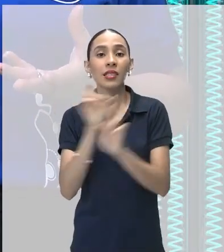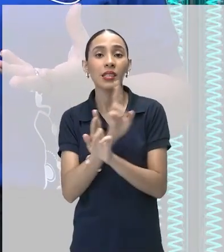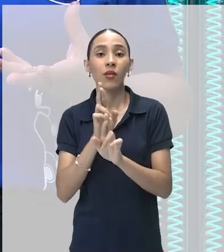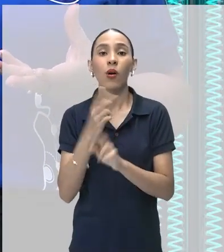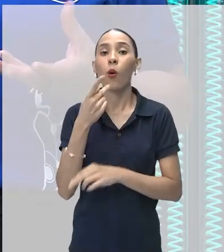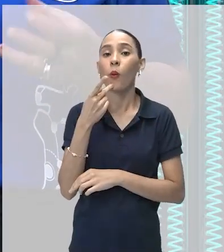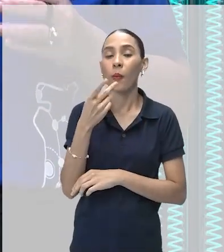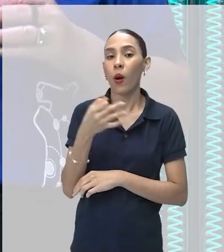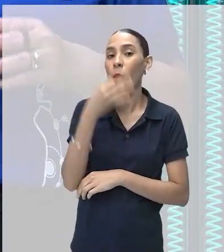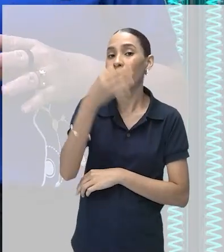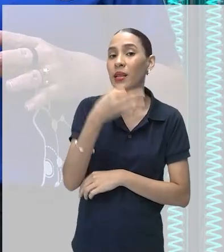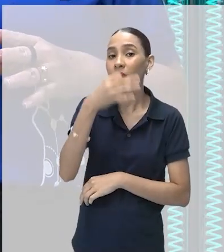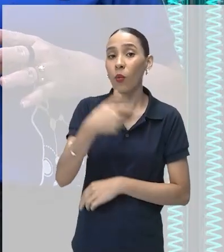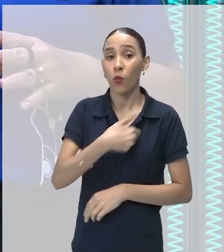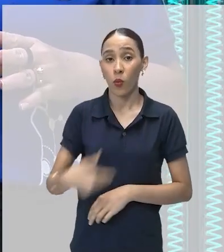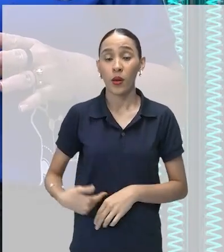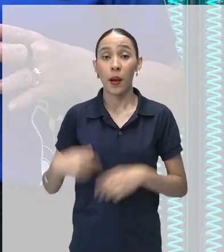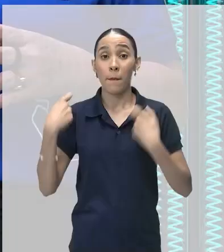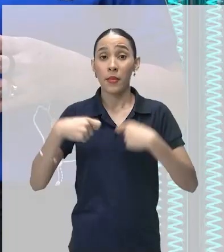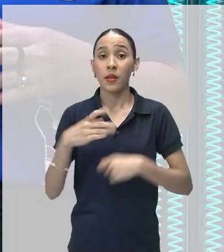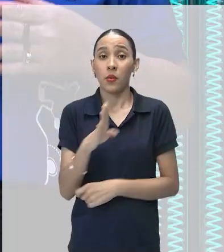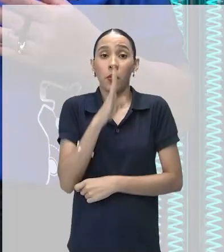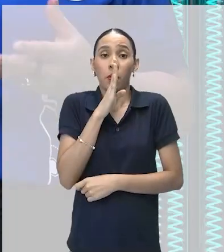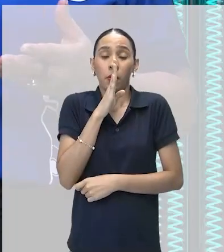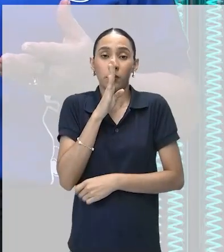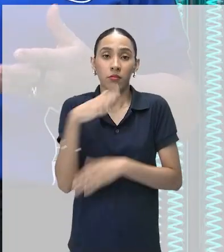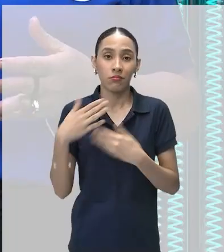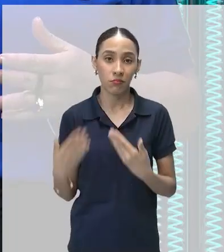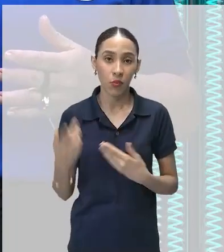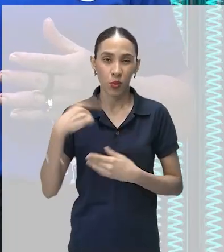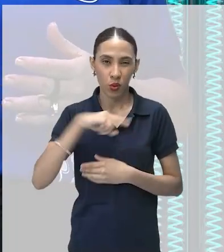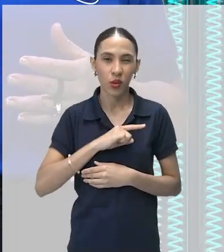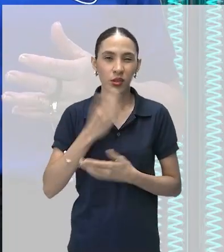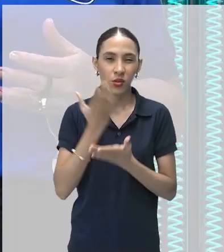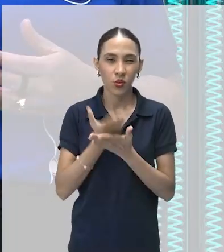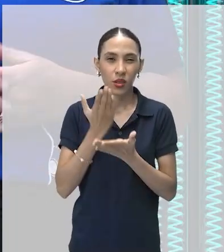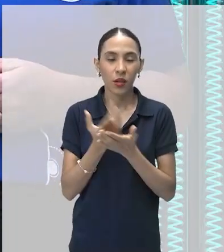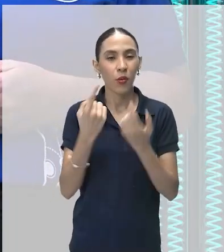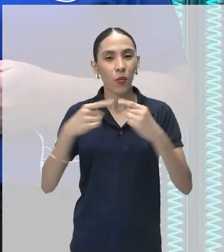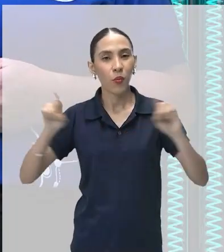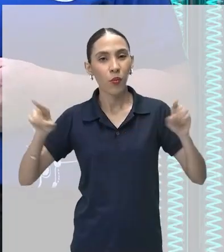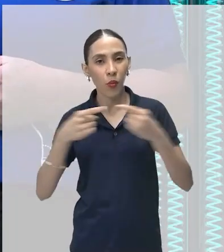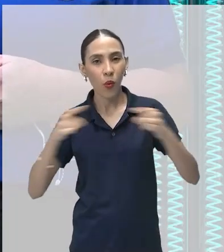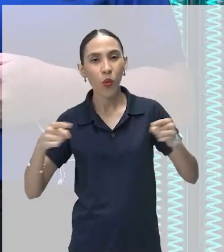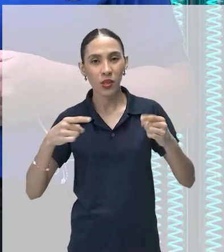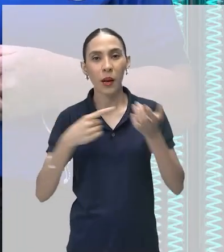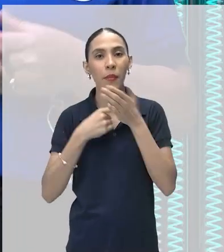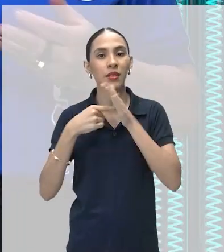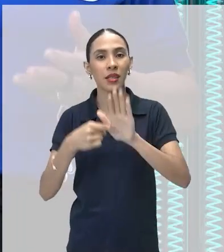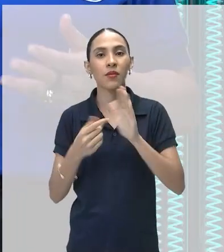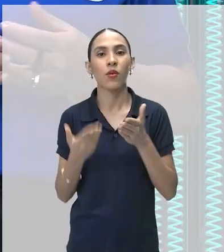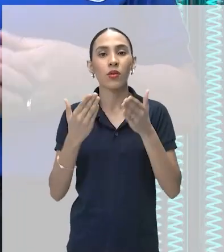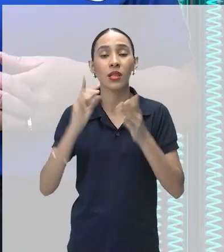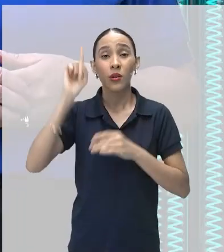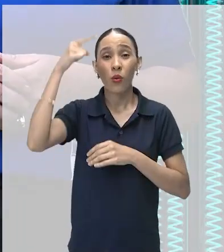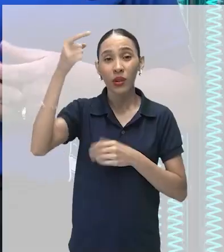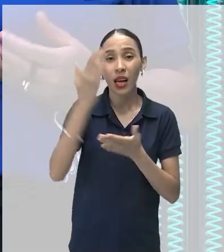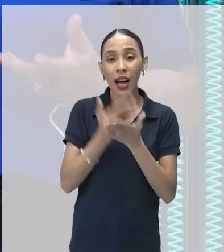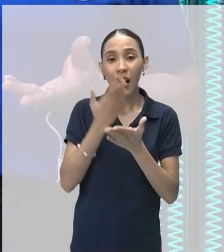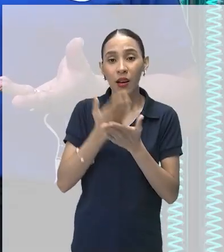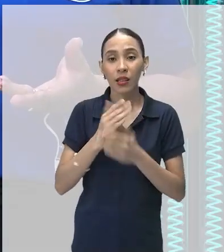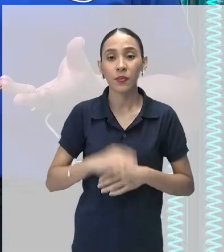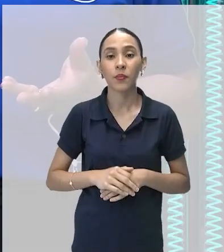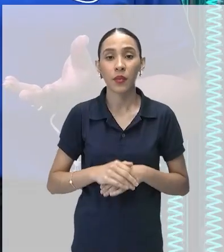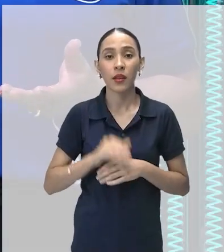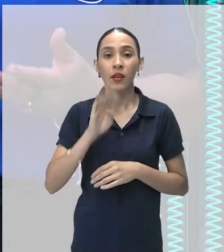opinião pública. Tinham que ficar calados, né? Como nós vimos naquela música que eu coloquei para vocês em outra aula, sobre